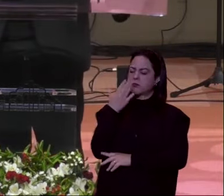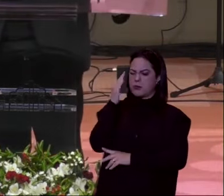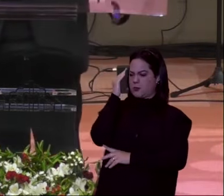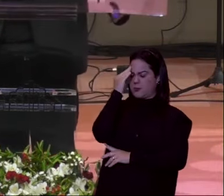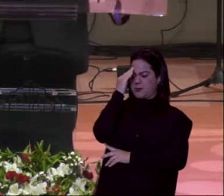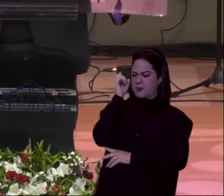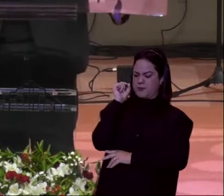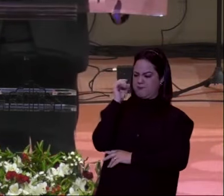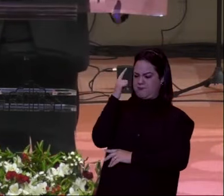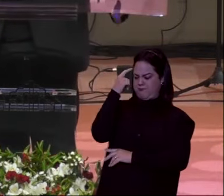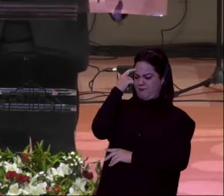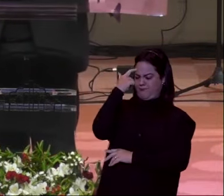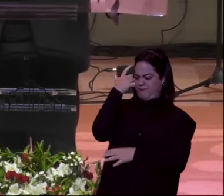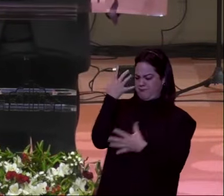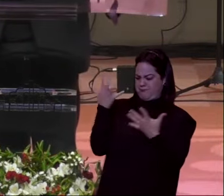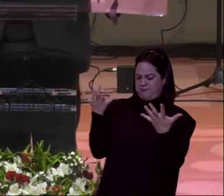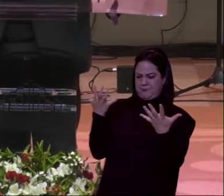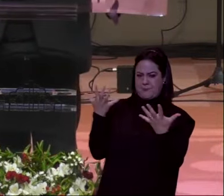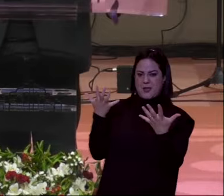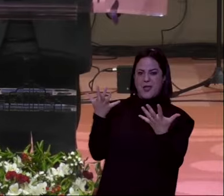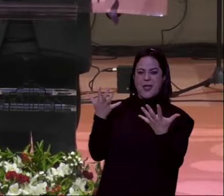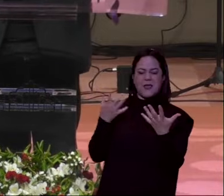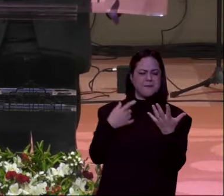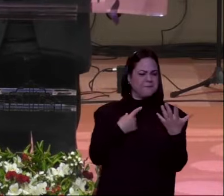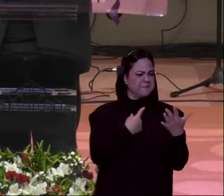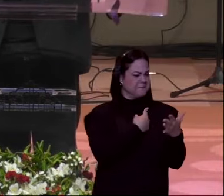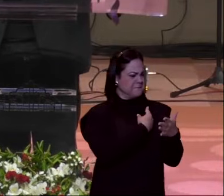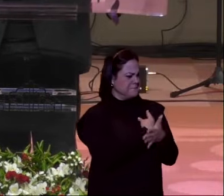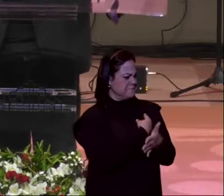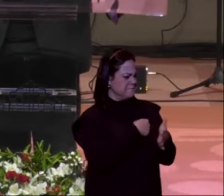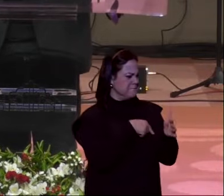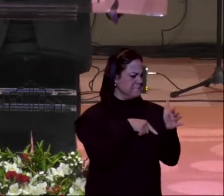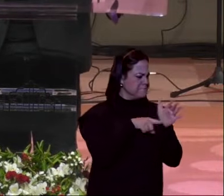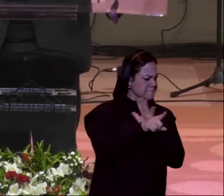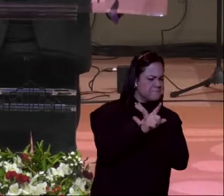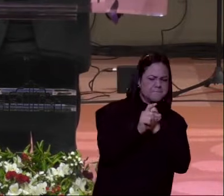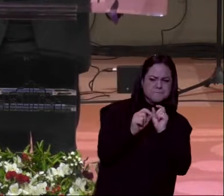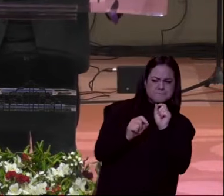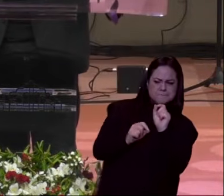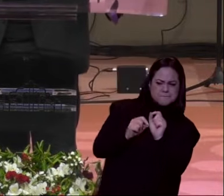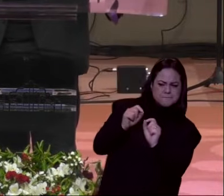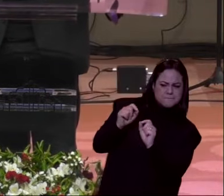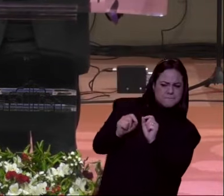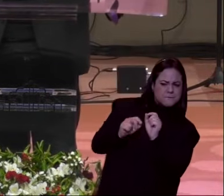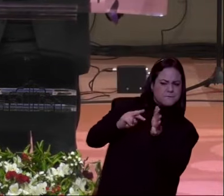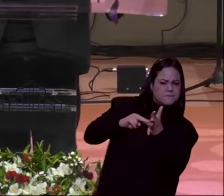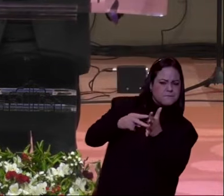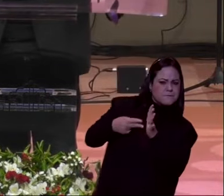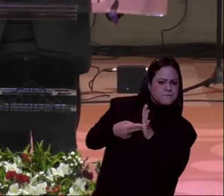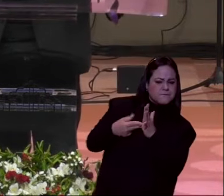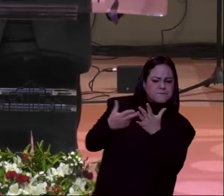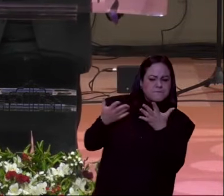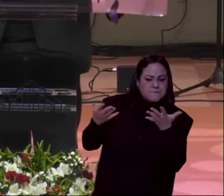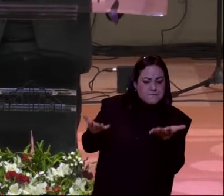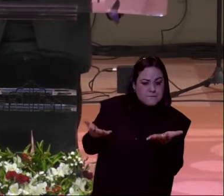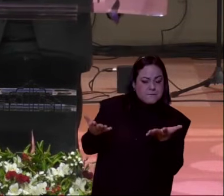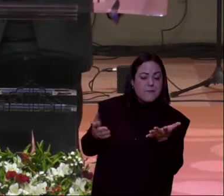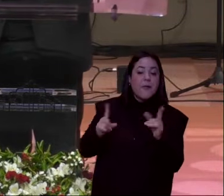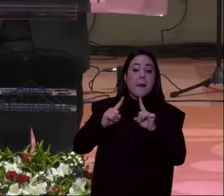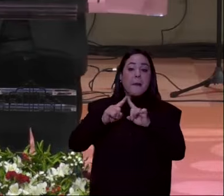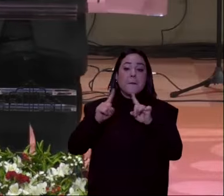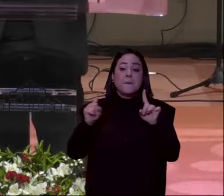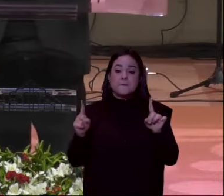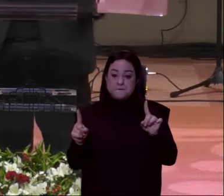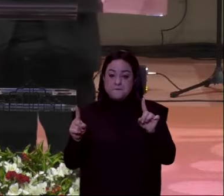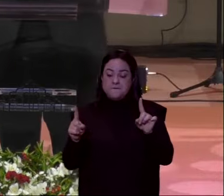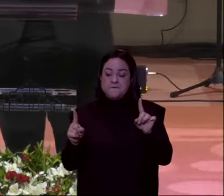que pensar, e perguntavam uns aos outros: o que será que isso quer dizer? Mas